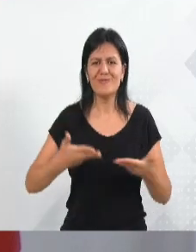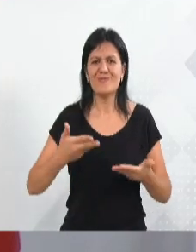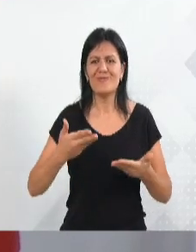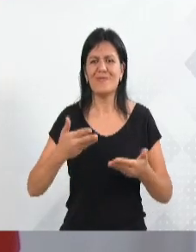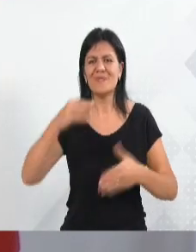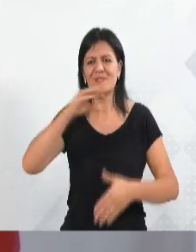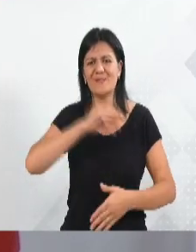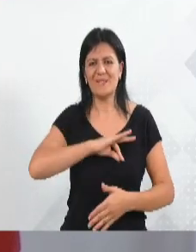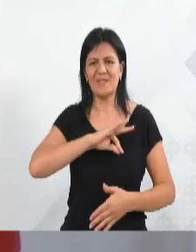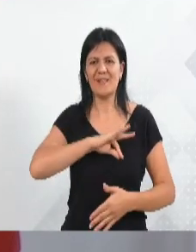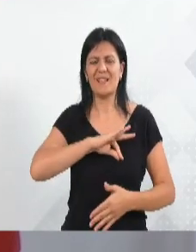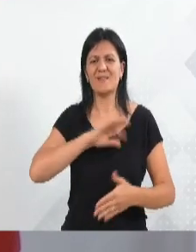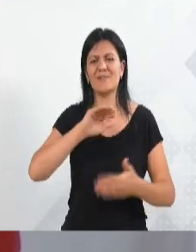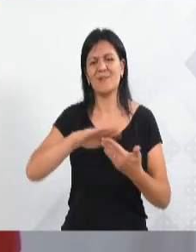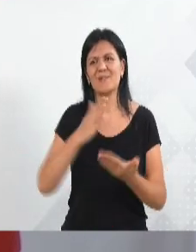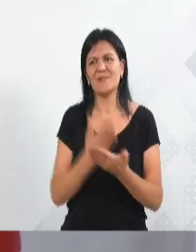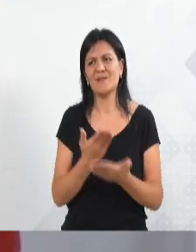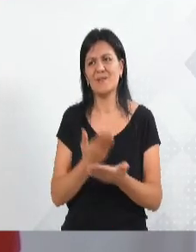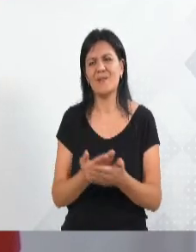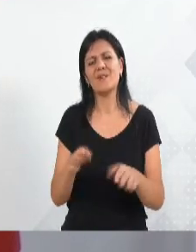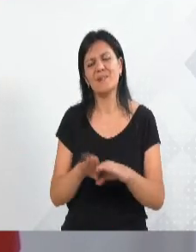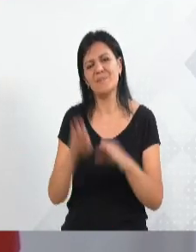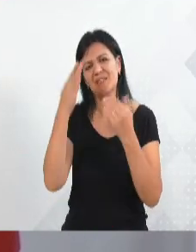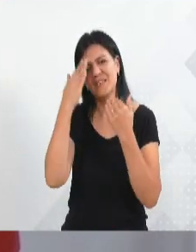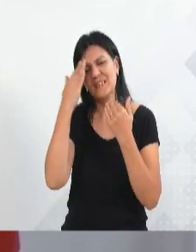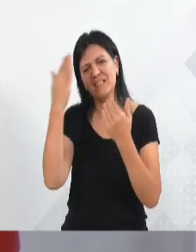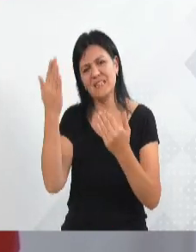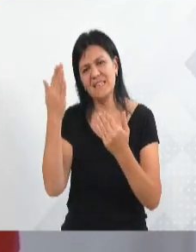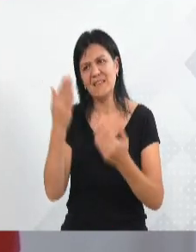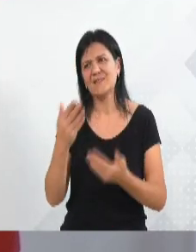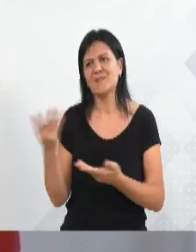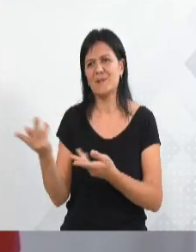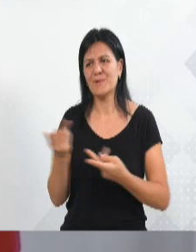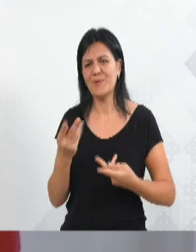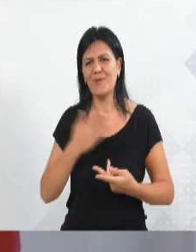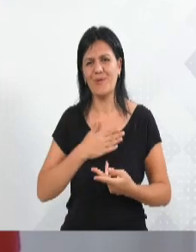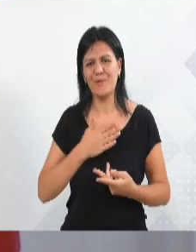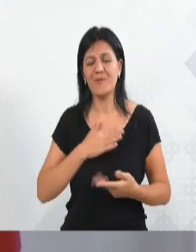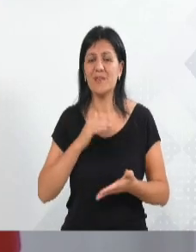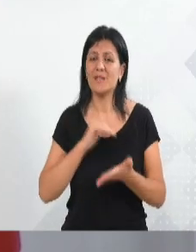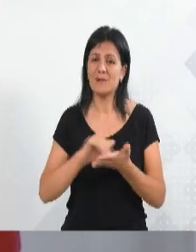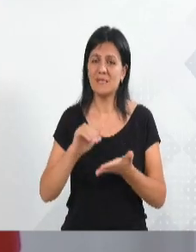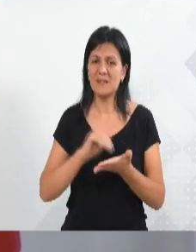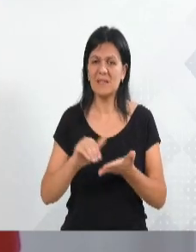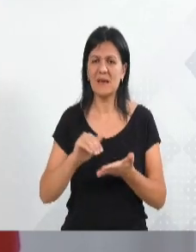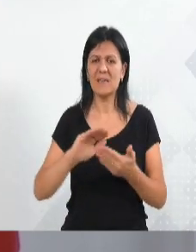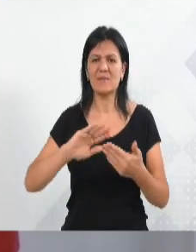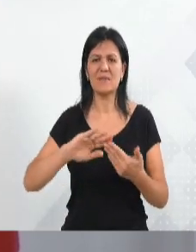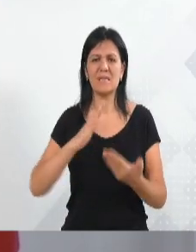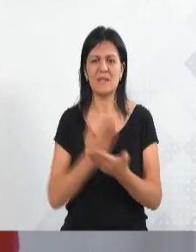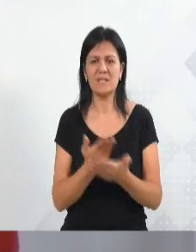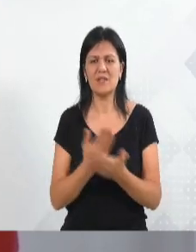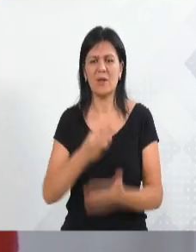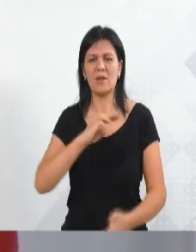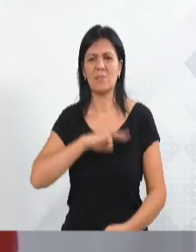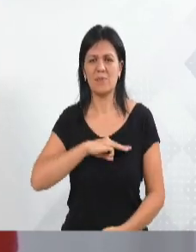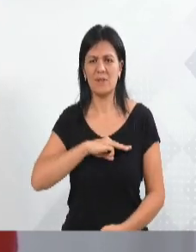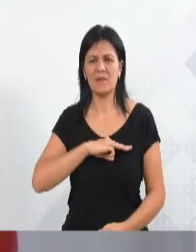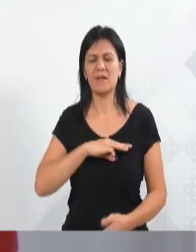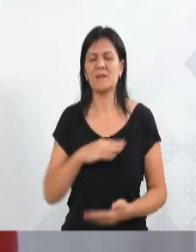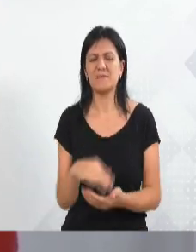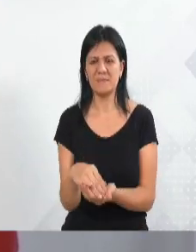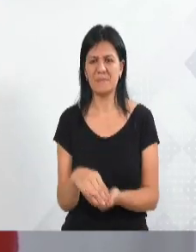agradecendo já de antemão em público ao convite do Major Guilardi, eu sou secretário do Colégio Militar, estou secretário, né?